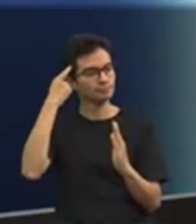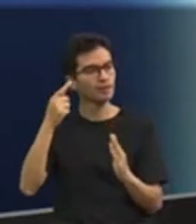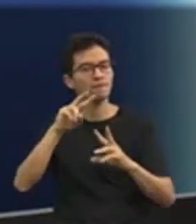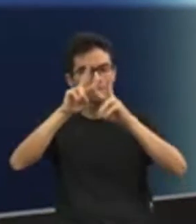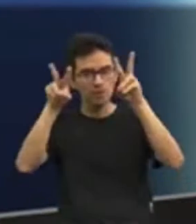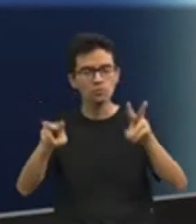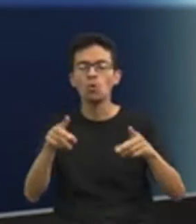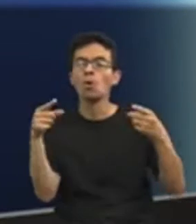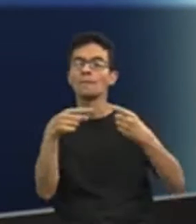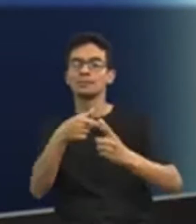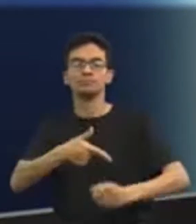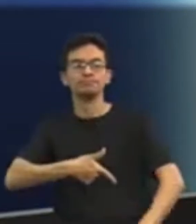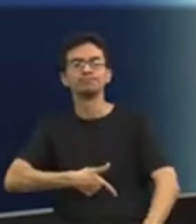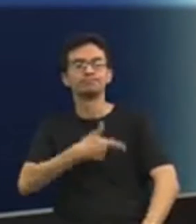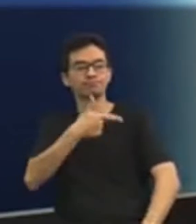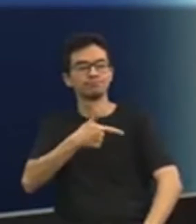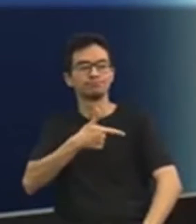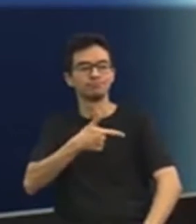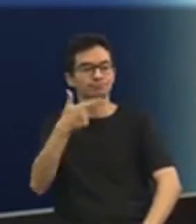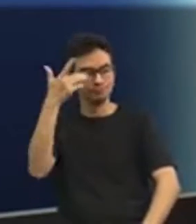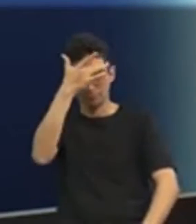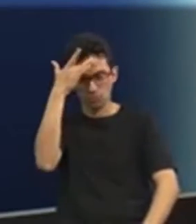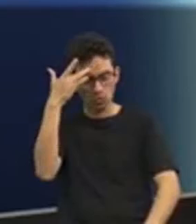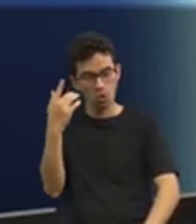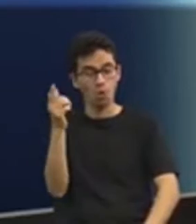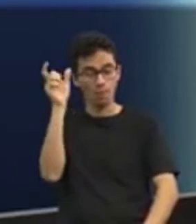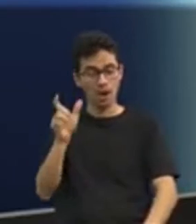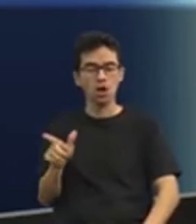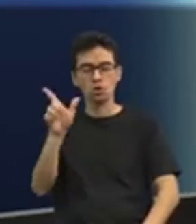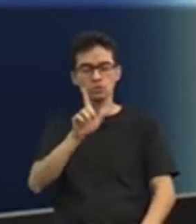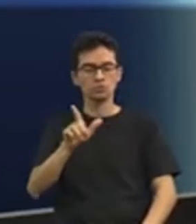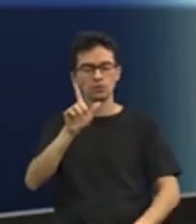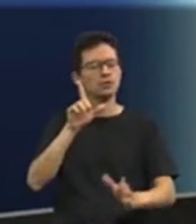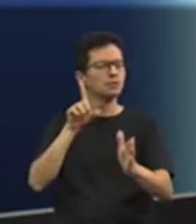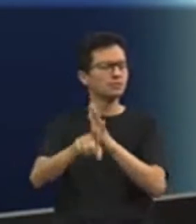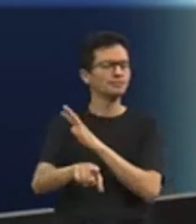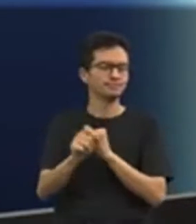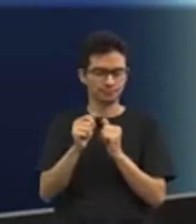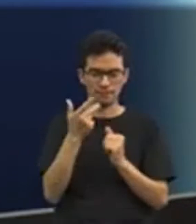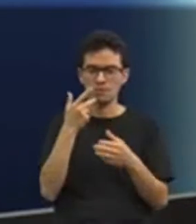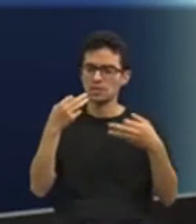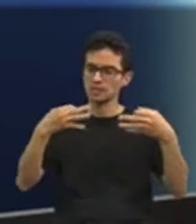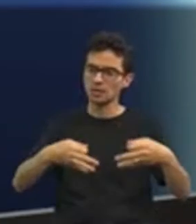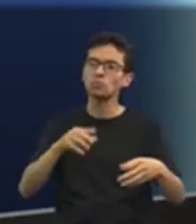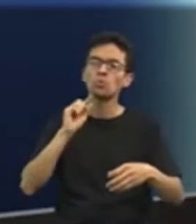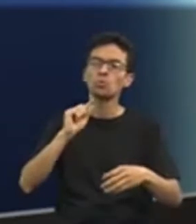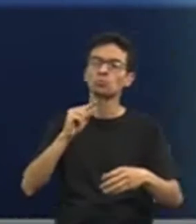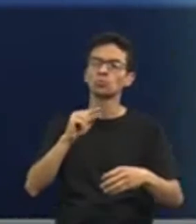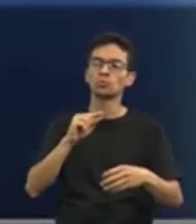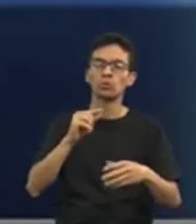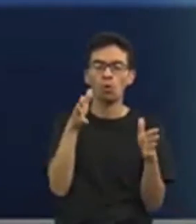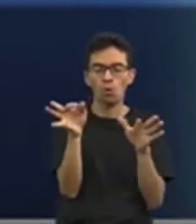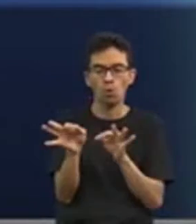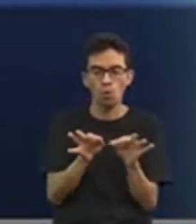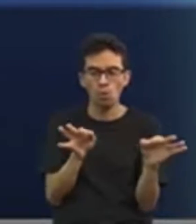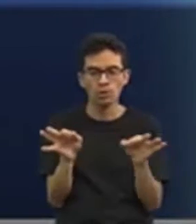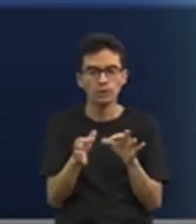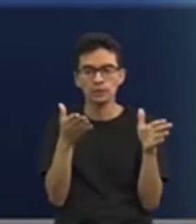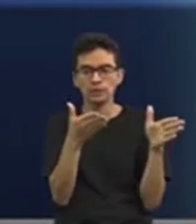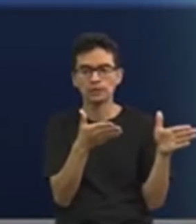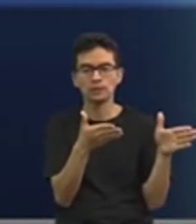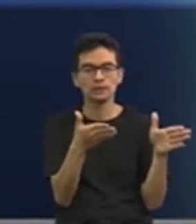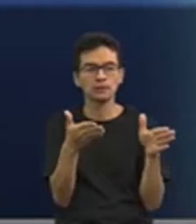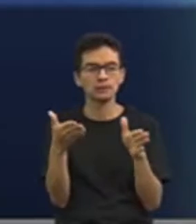arma sendo empunhada evidentemente por alguém tá a questão pede é correto afirmar que a organização